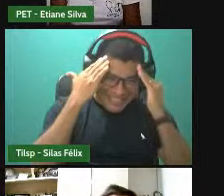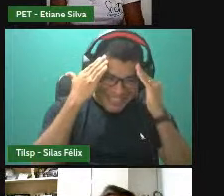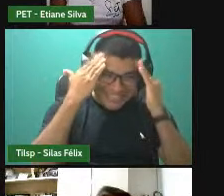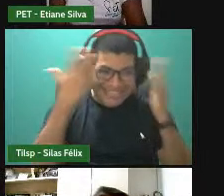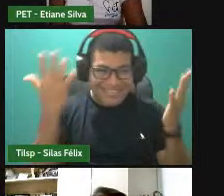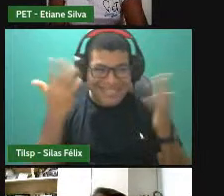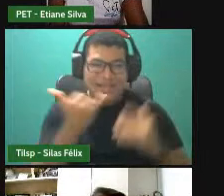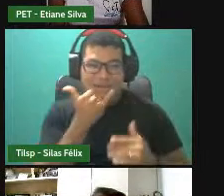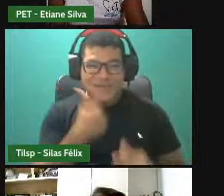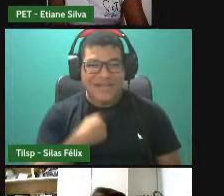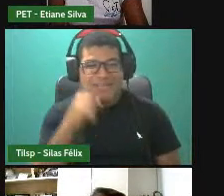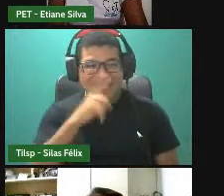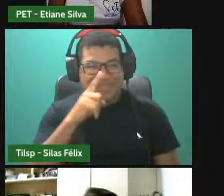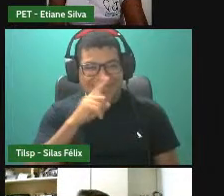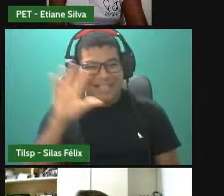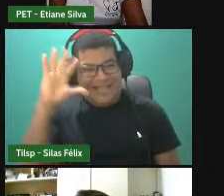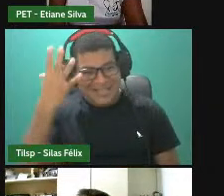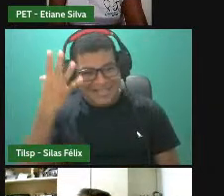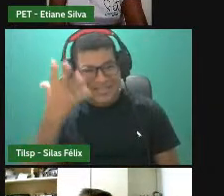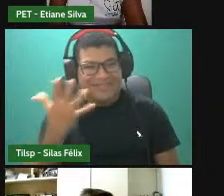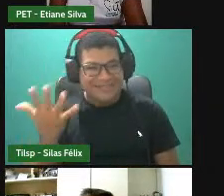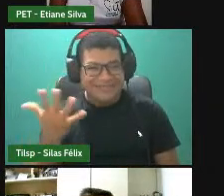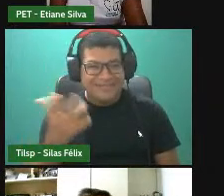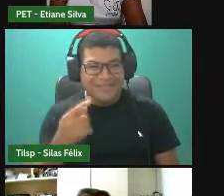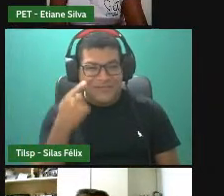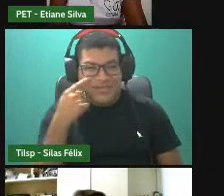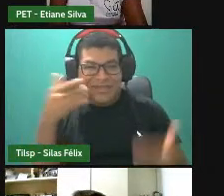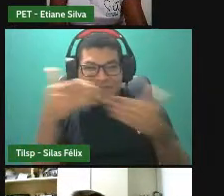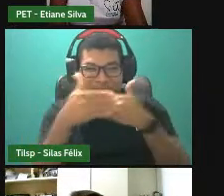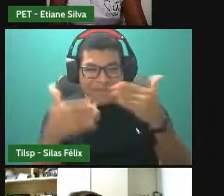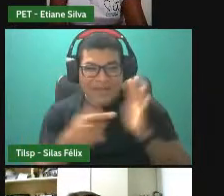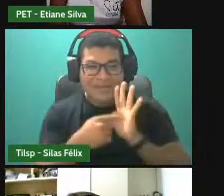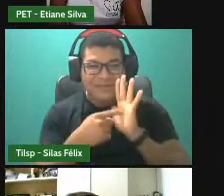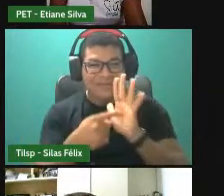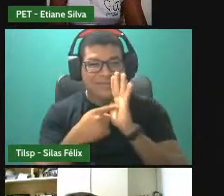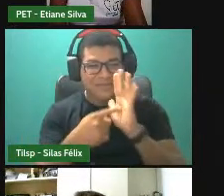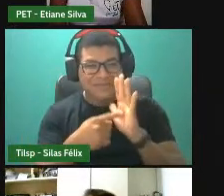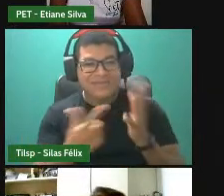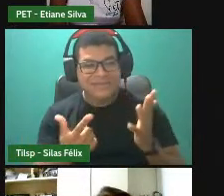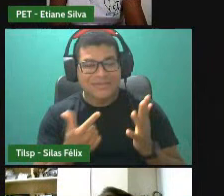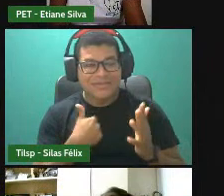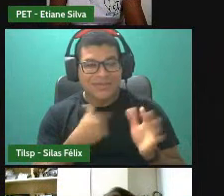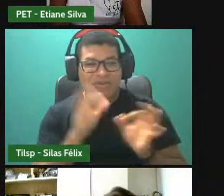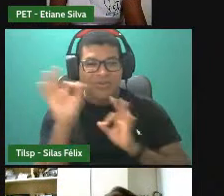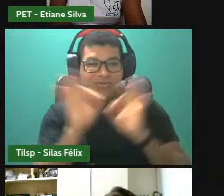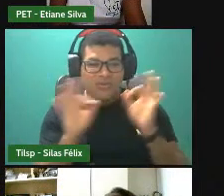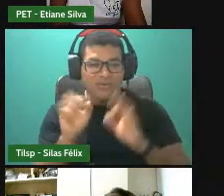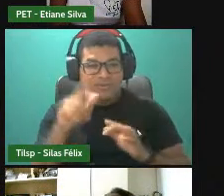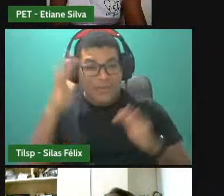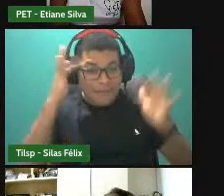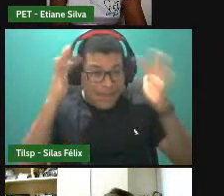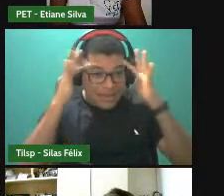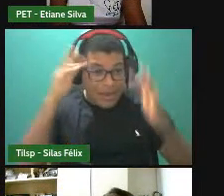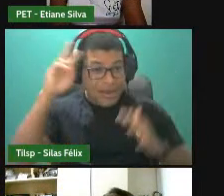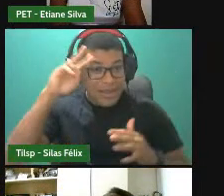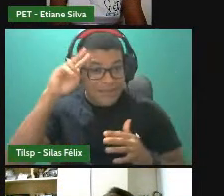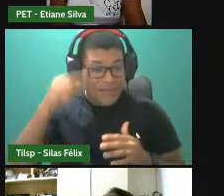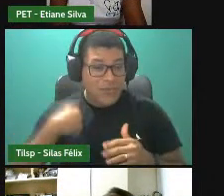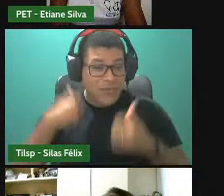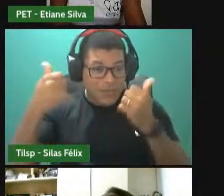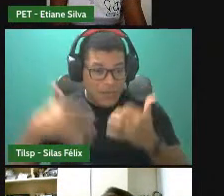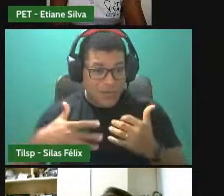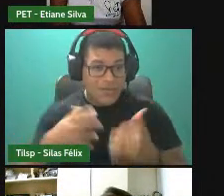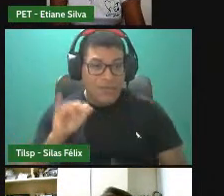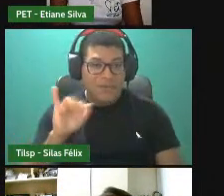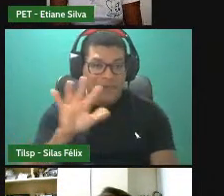nas minhas falas com a sequência de imagens que eu fiz, né? Que foi fazendo toda a construção